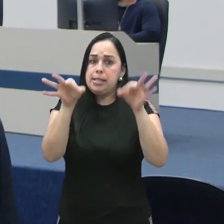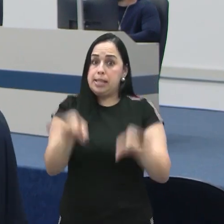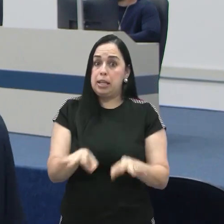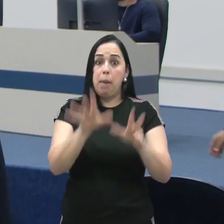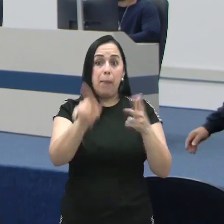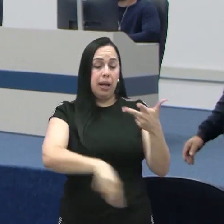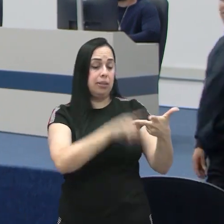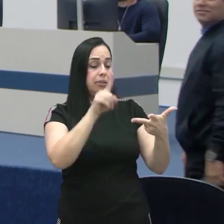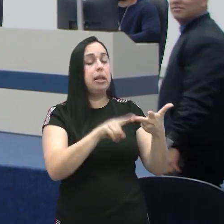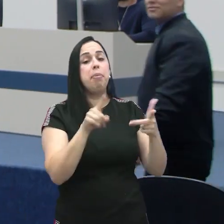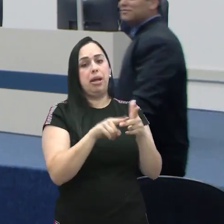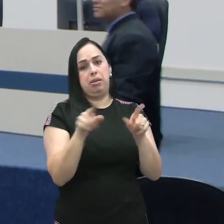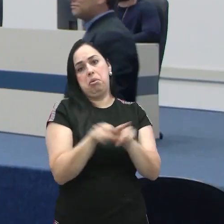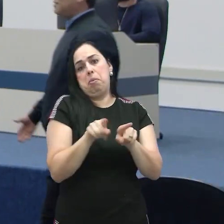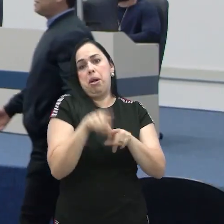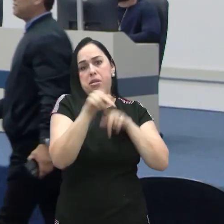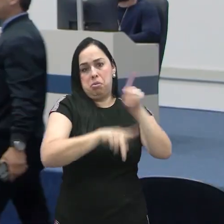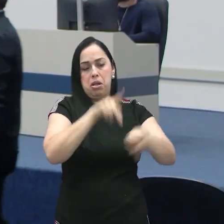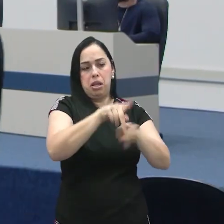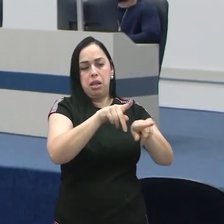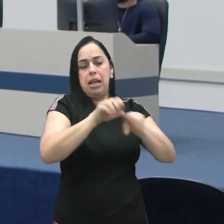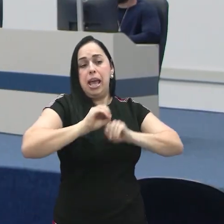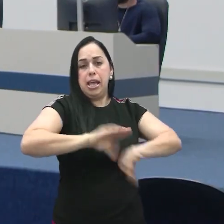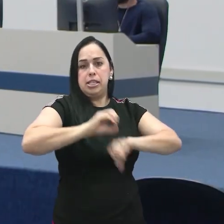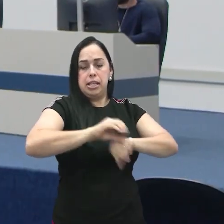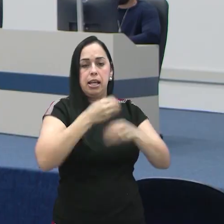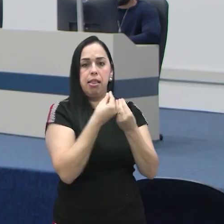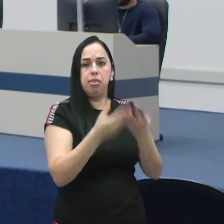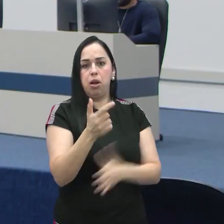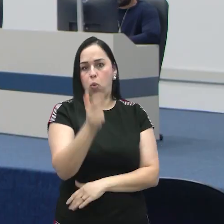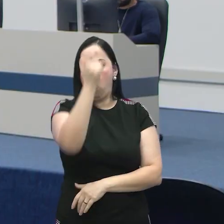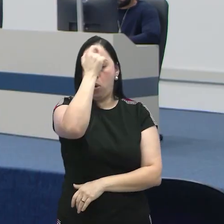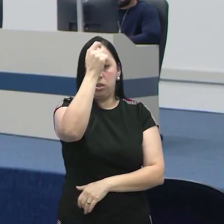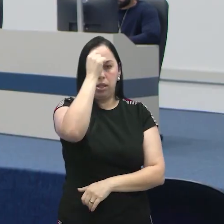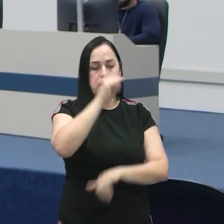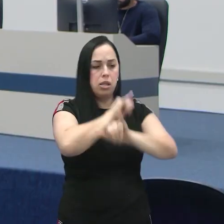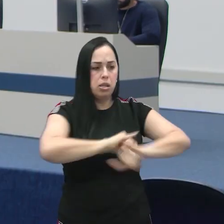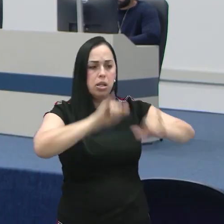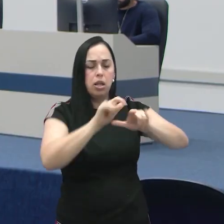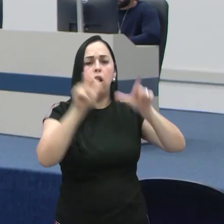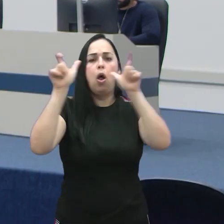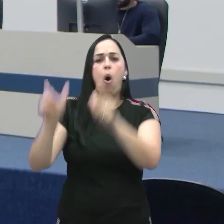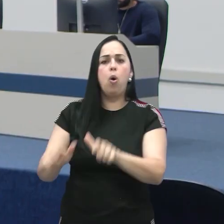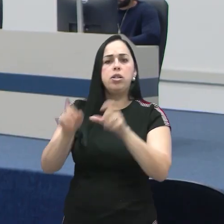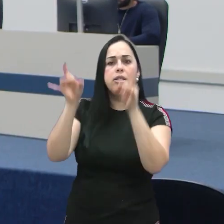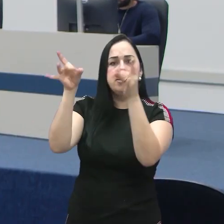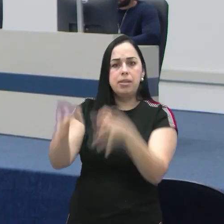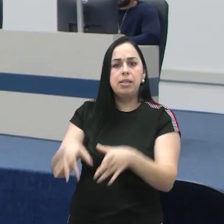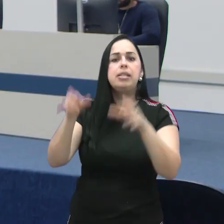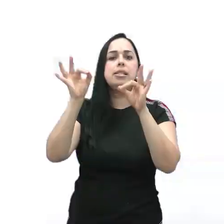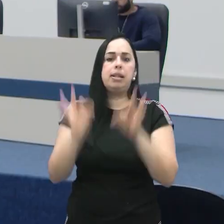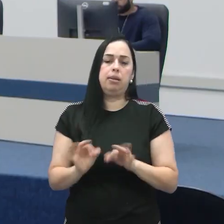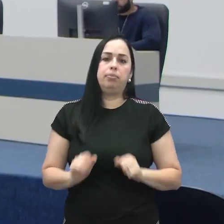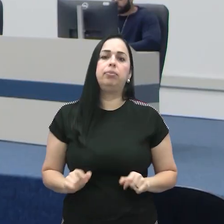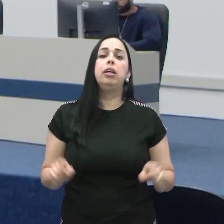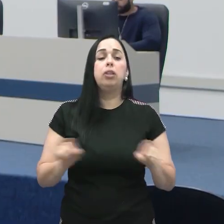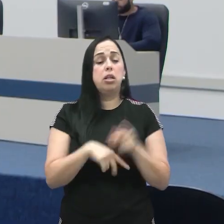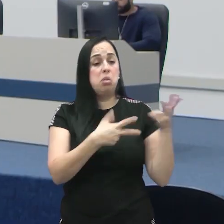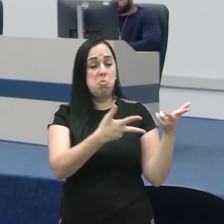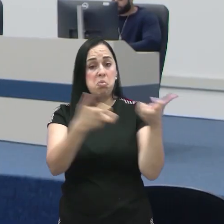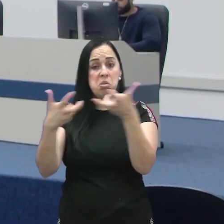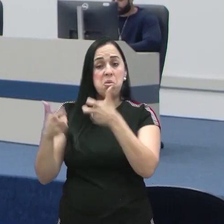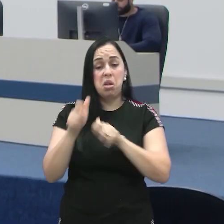também eficiente, mas também a gente precisa educar, conscientizar as pessoas do local correto do descarte. O que a gente